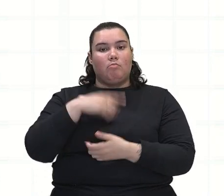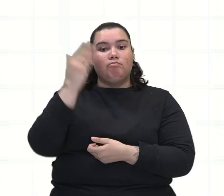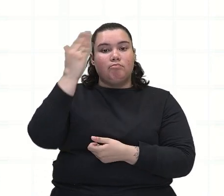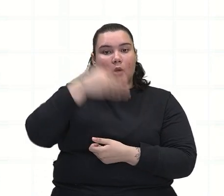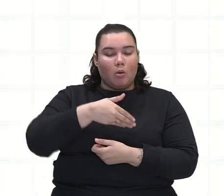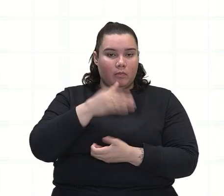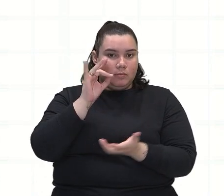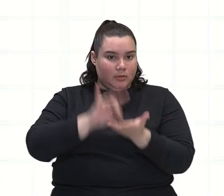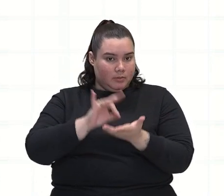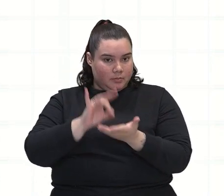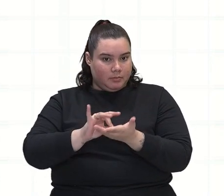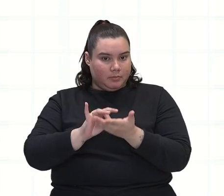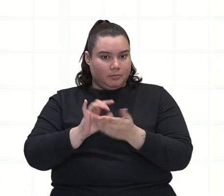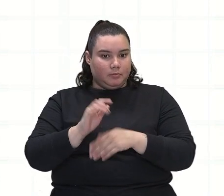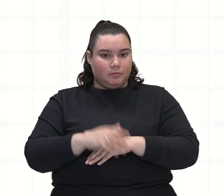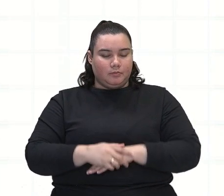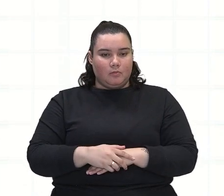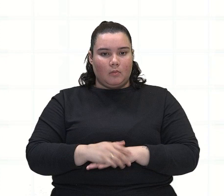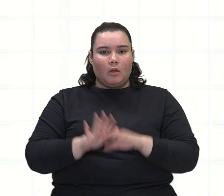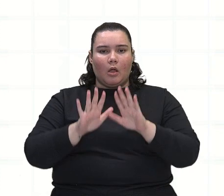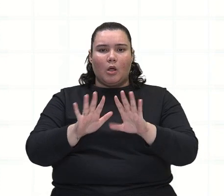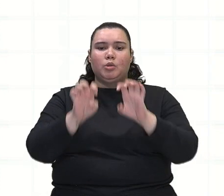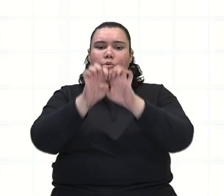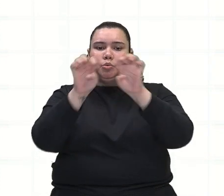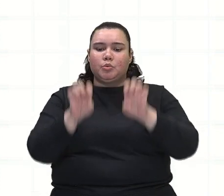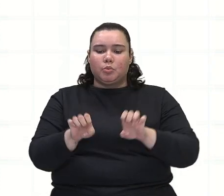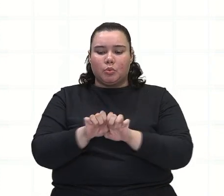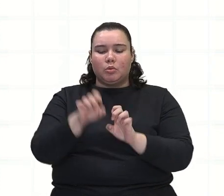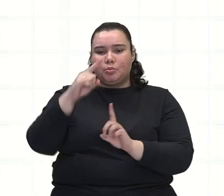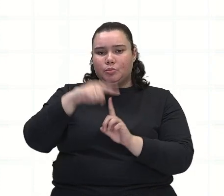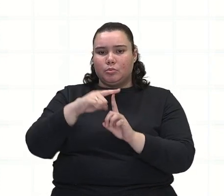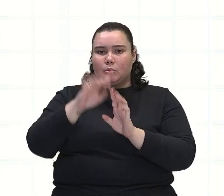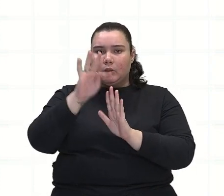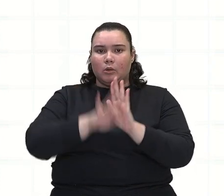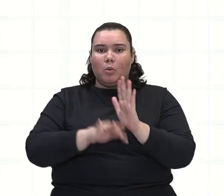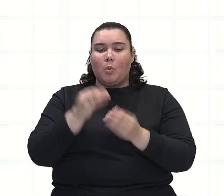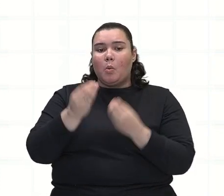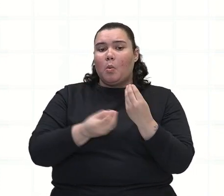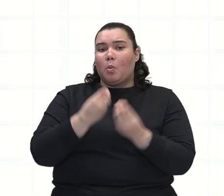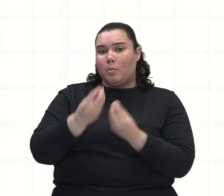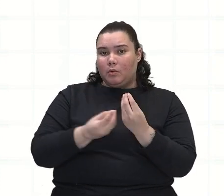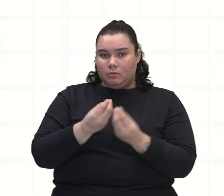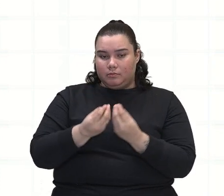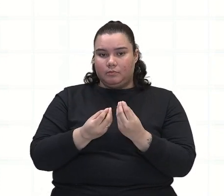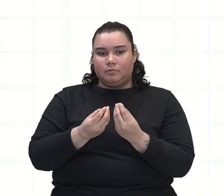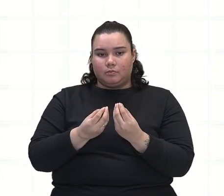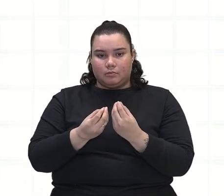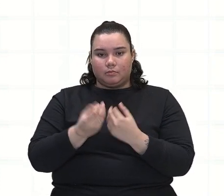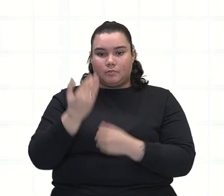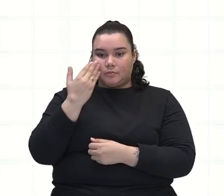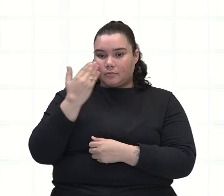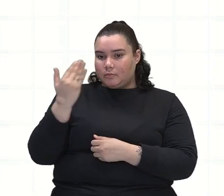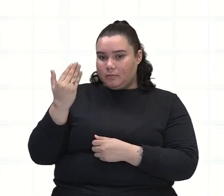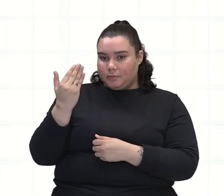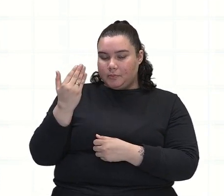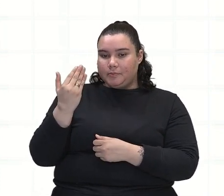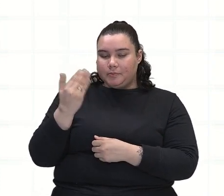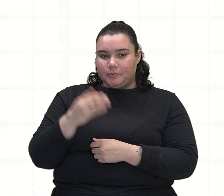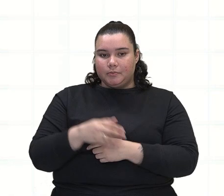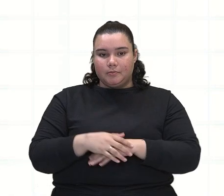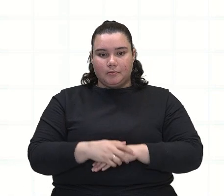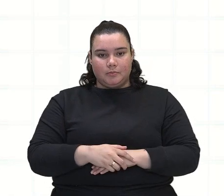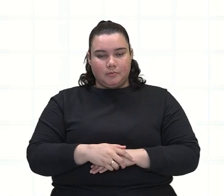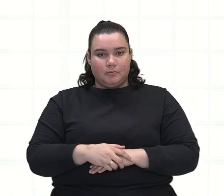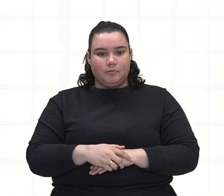Agora vamos então para a estrutura desse tipo textual. A estrutura do tipo textual